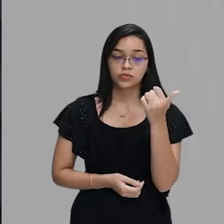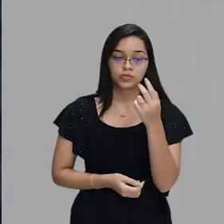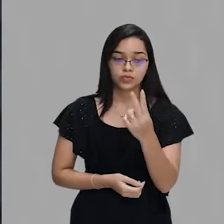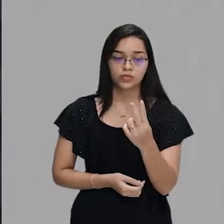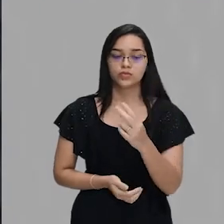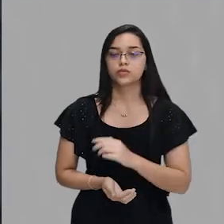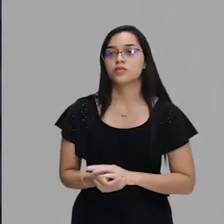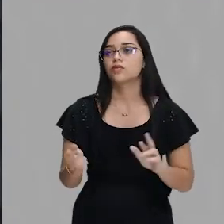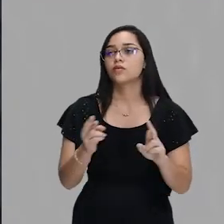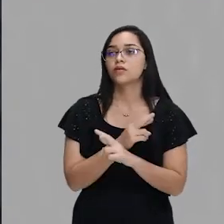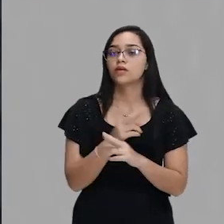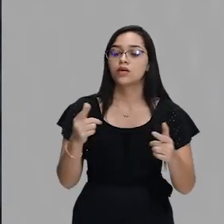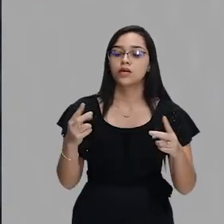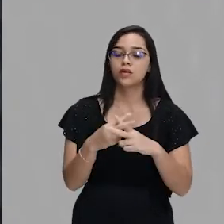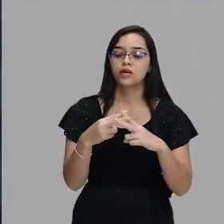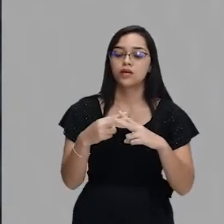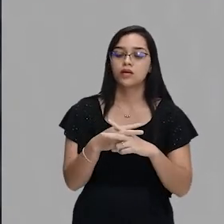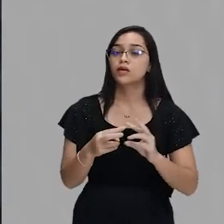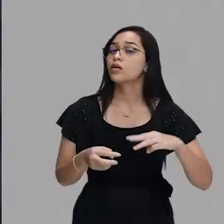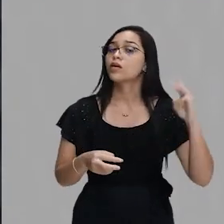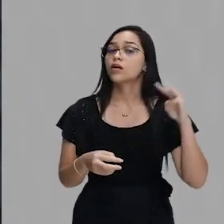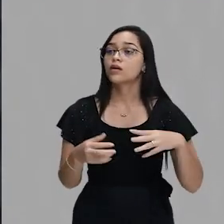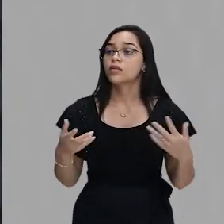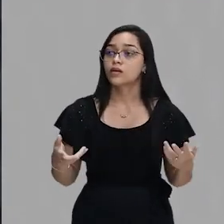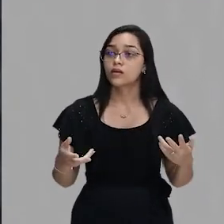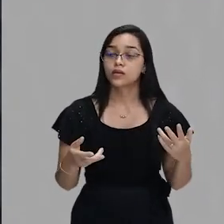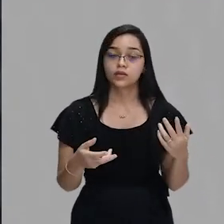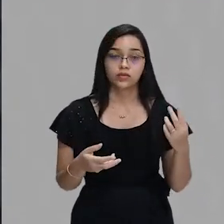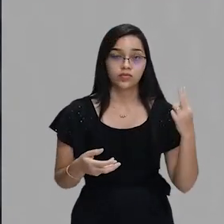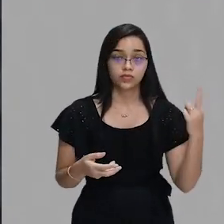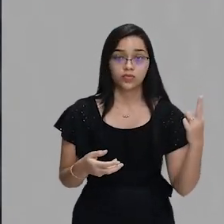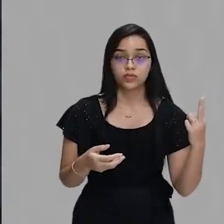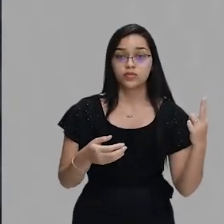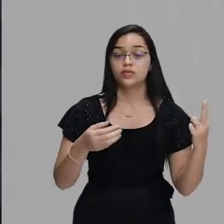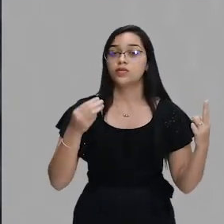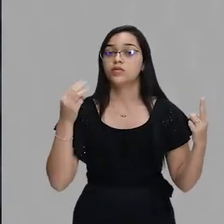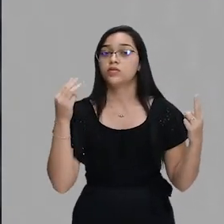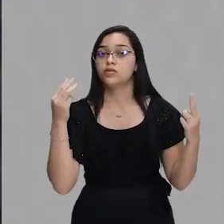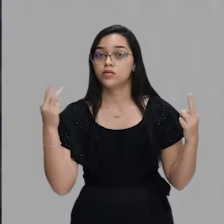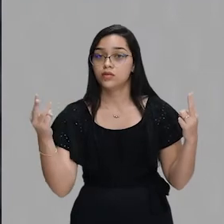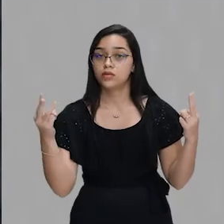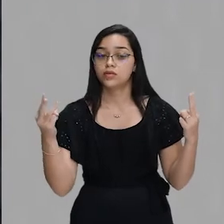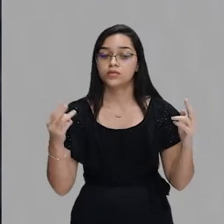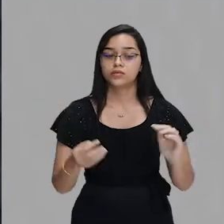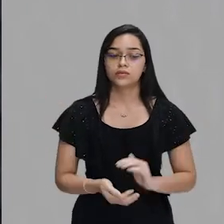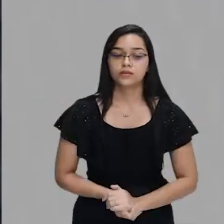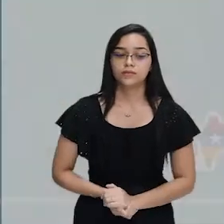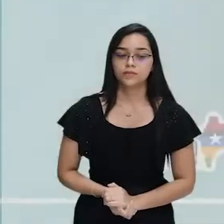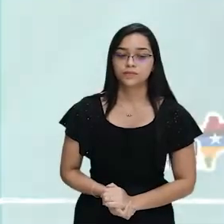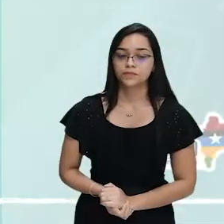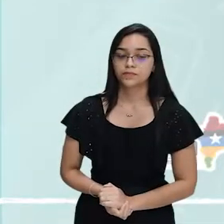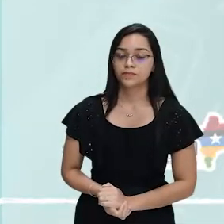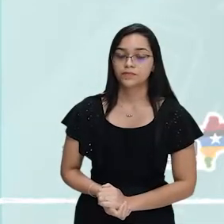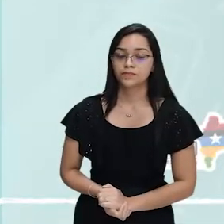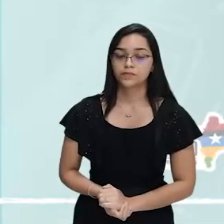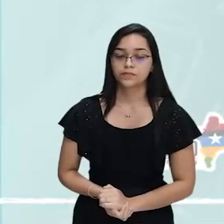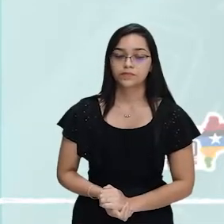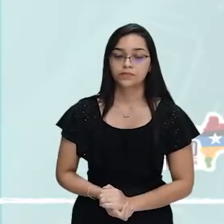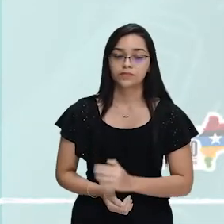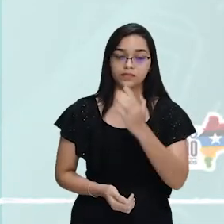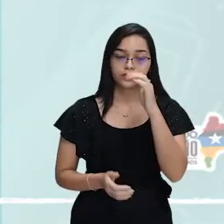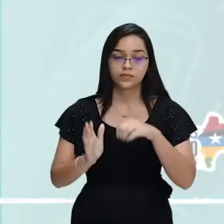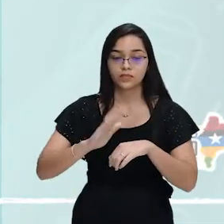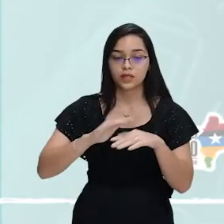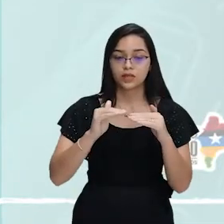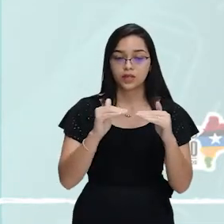a luta vai ser feita entre qual? Entre o atleta 2 e o atleta 3, tá? O